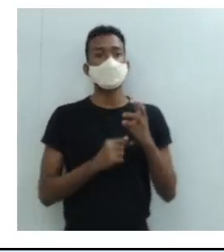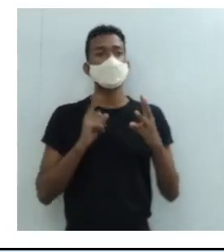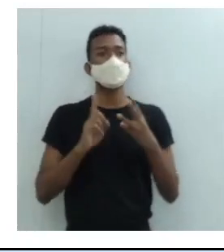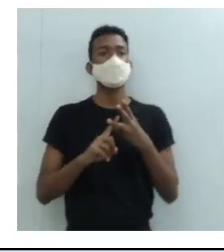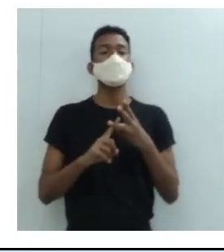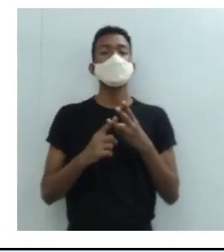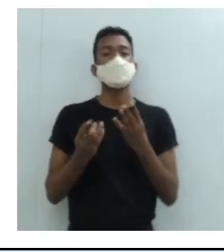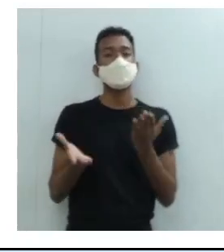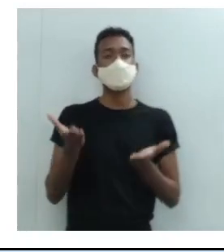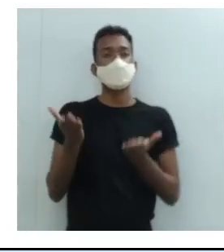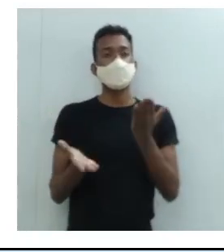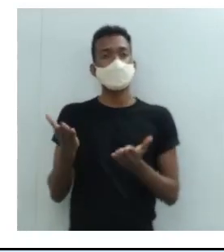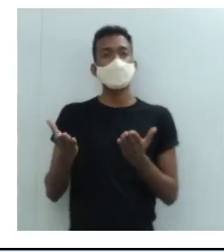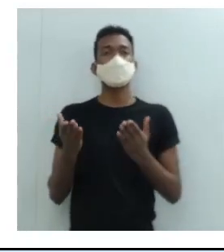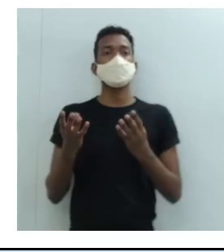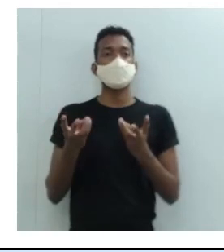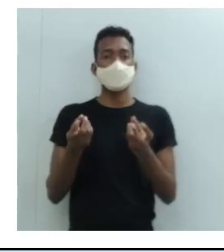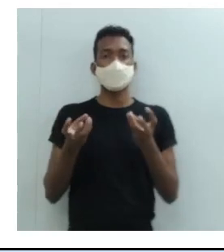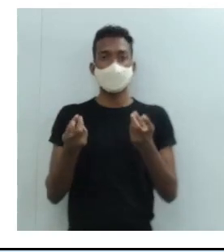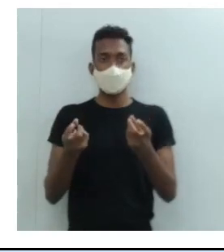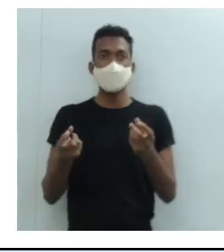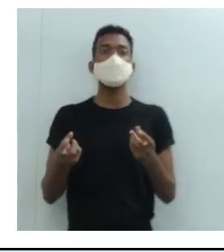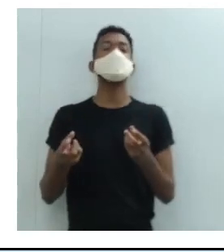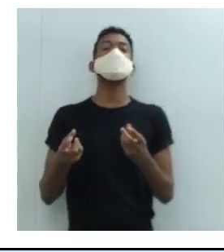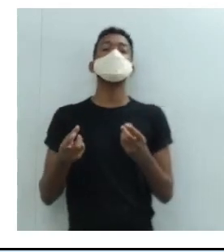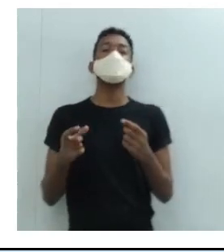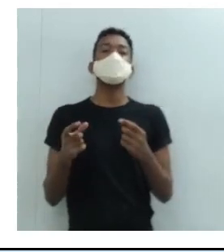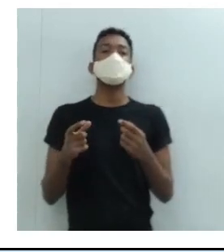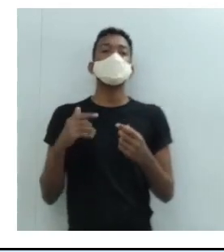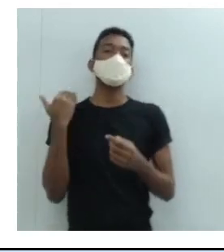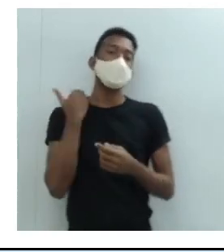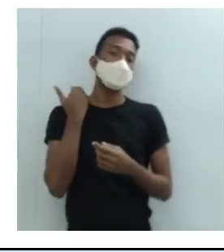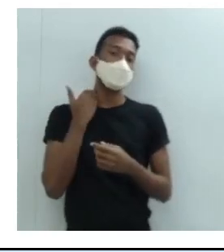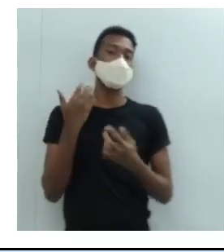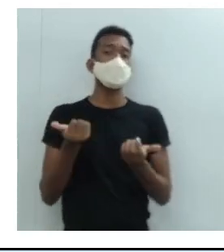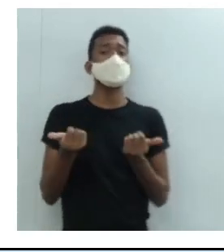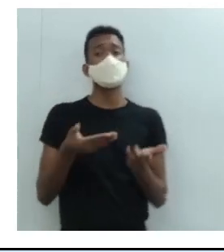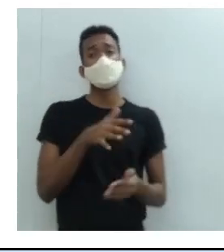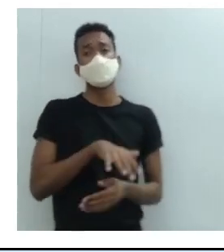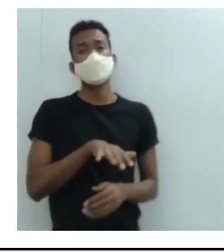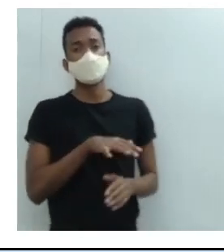e medidas, impostos, para favorecer o quê? O comércio.